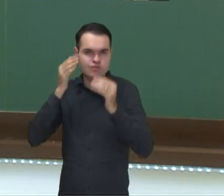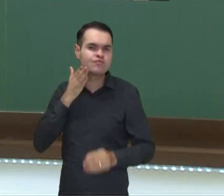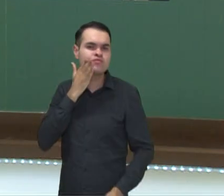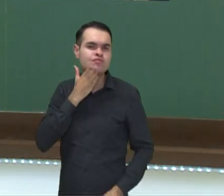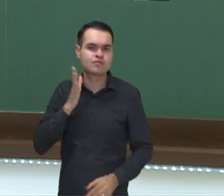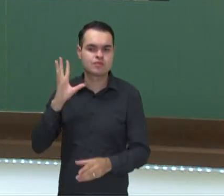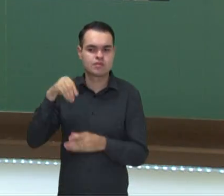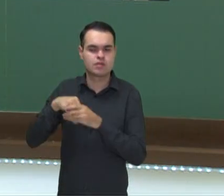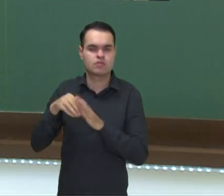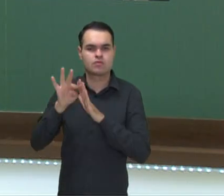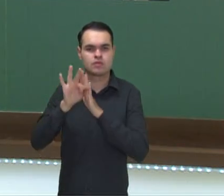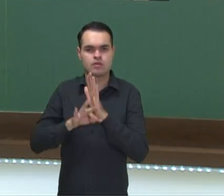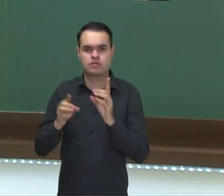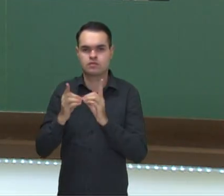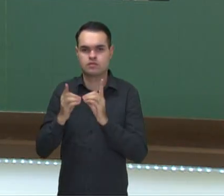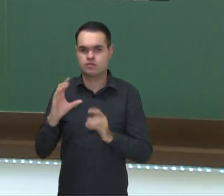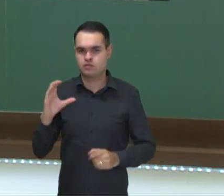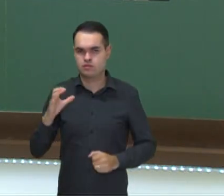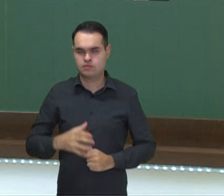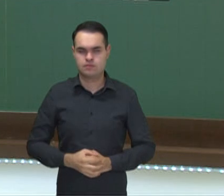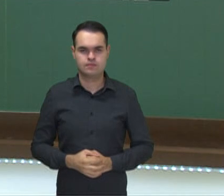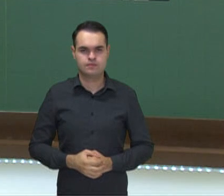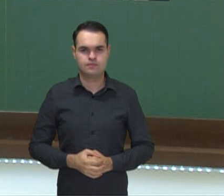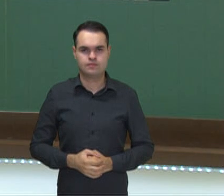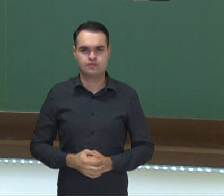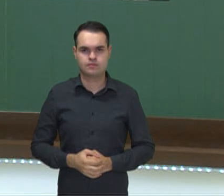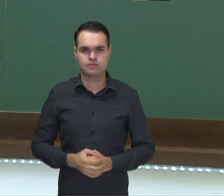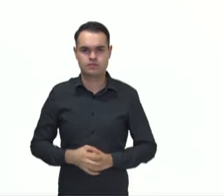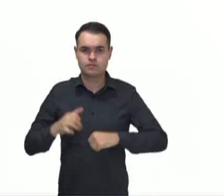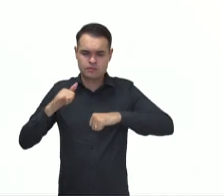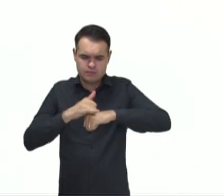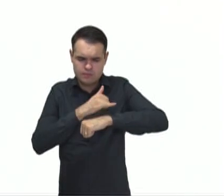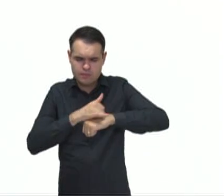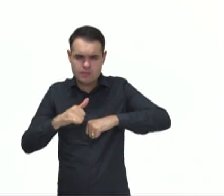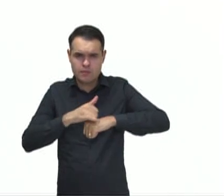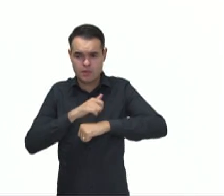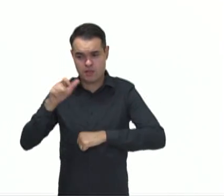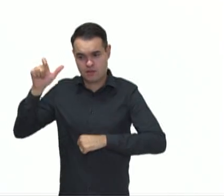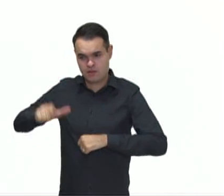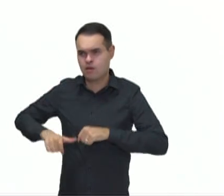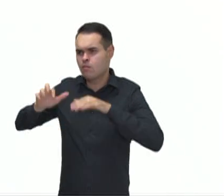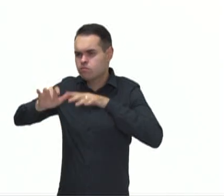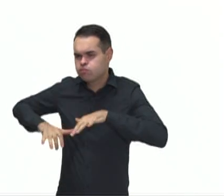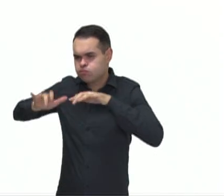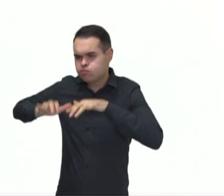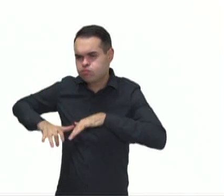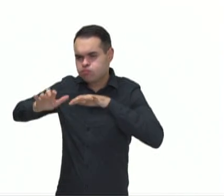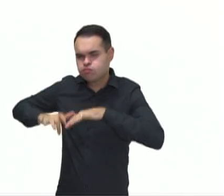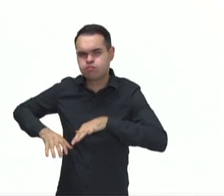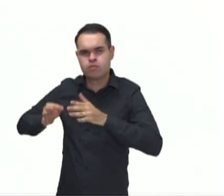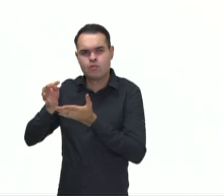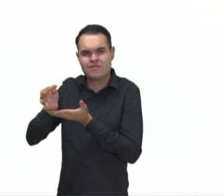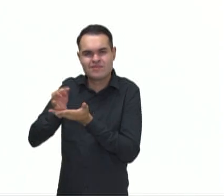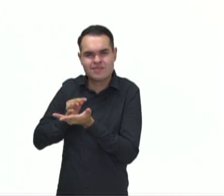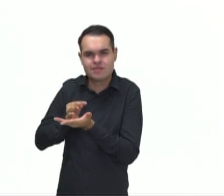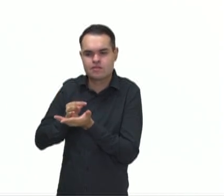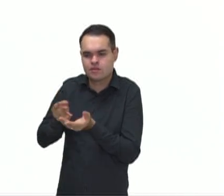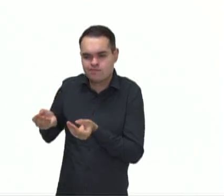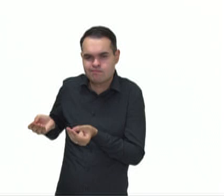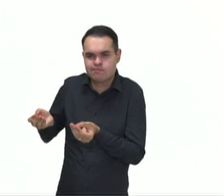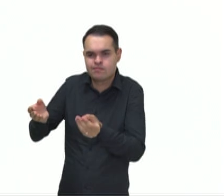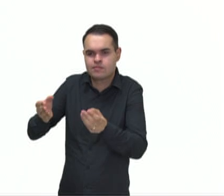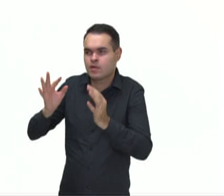encontrado no texto didático científico. Que estratégia os redatores do texto usaram para chamar a atenção do